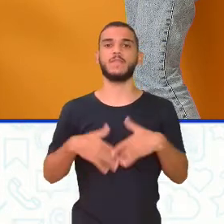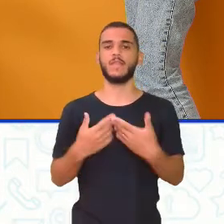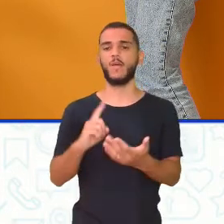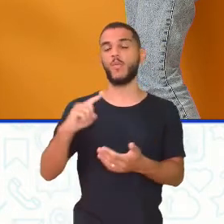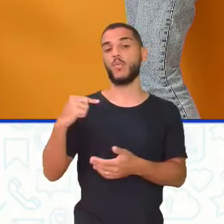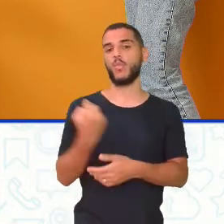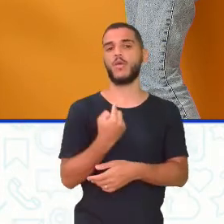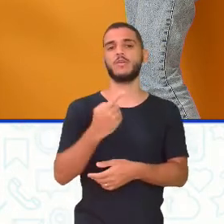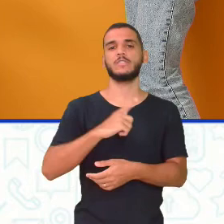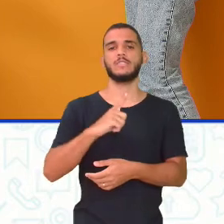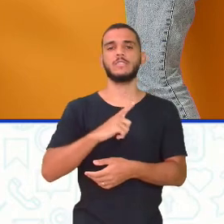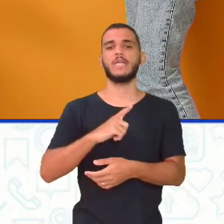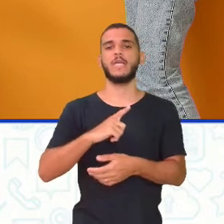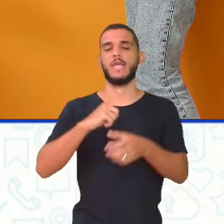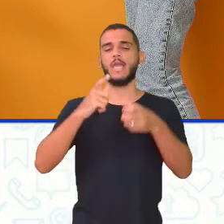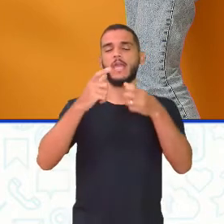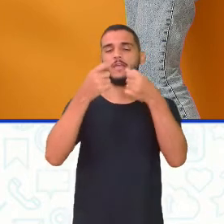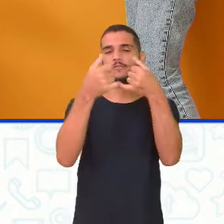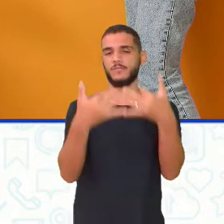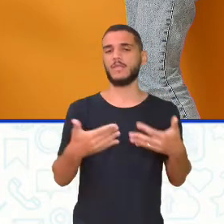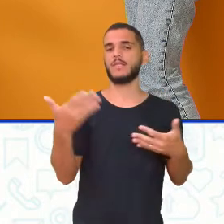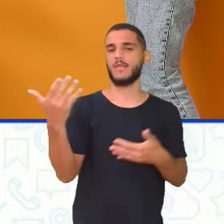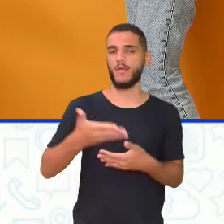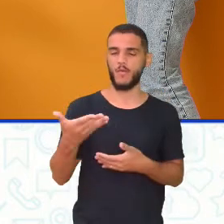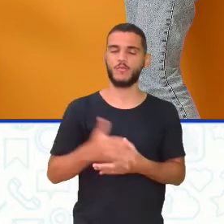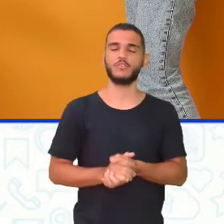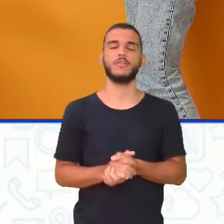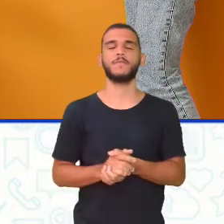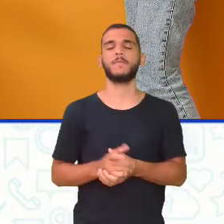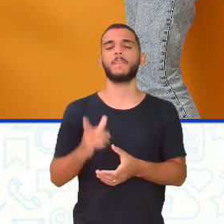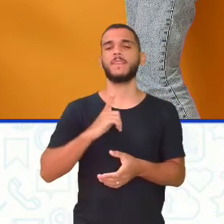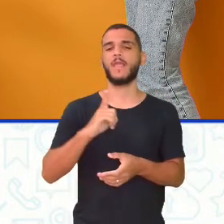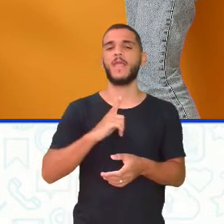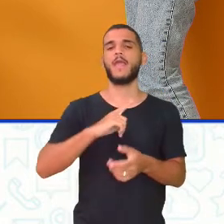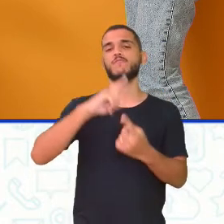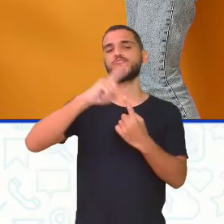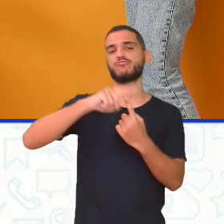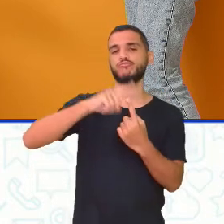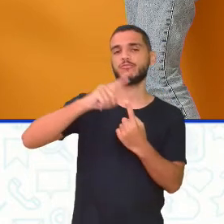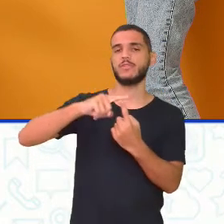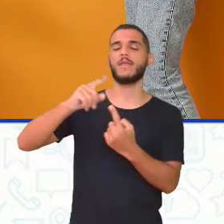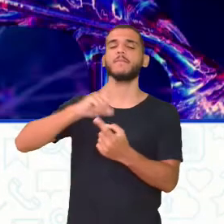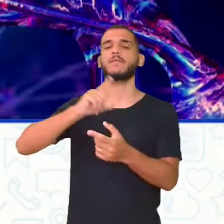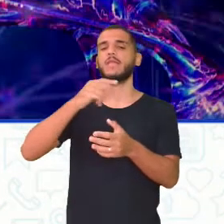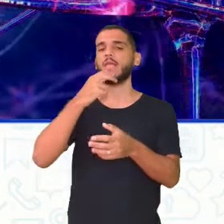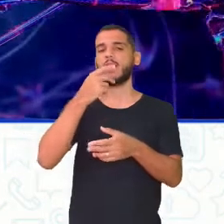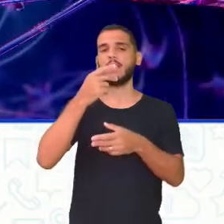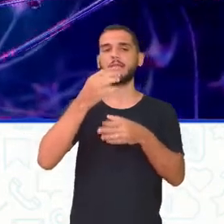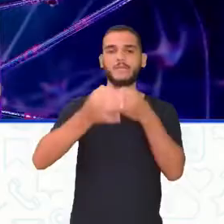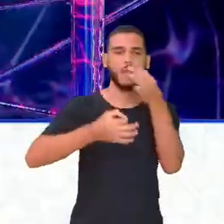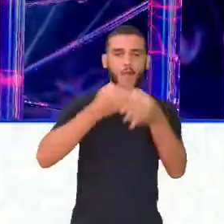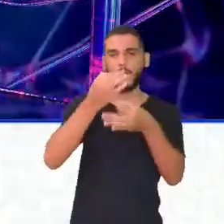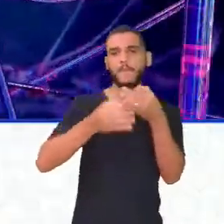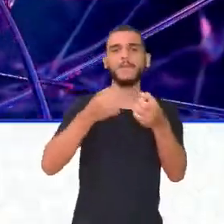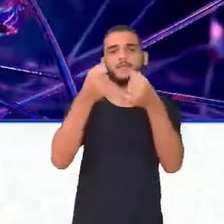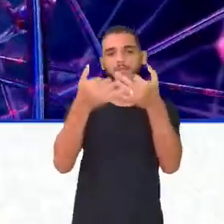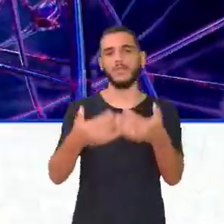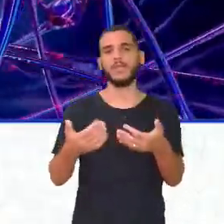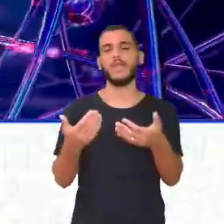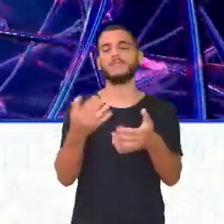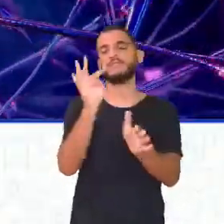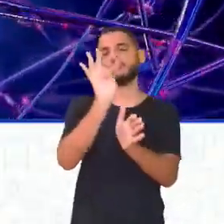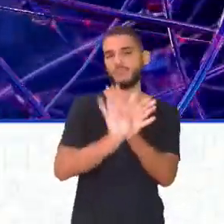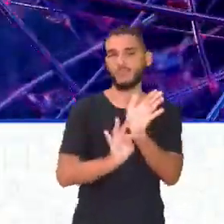esse percurso aqui para falar sobre os tipos de argumento que existem e como a gente pode reconhecê-los dentro do texto, tá certo?